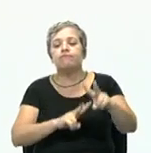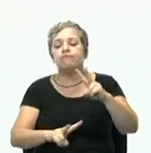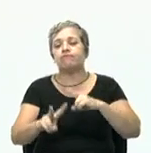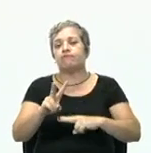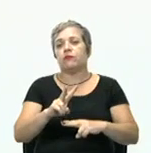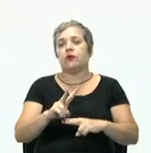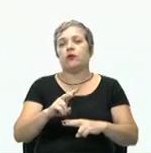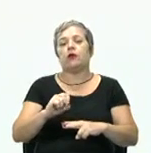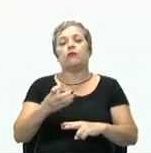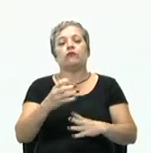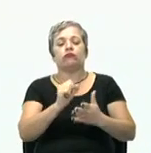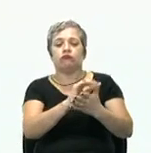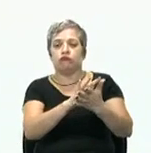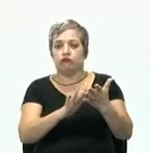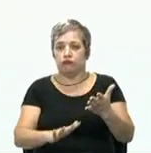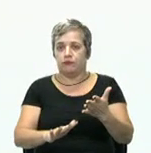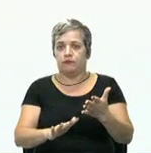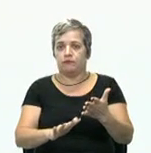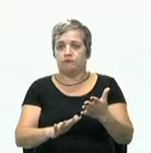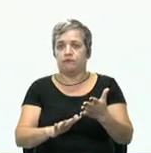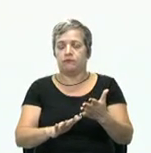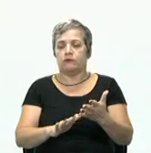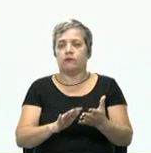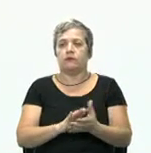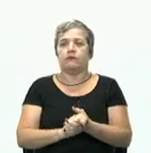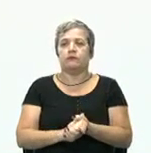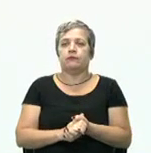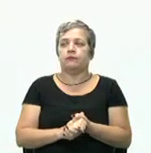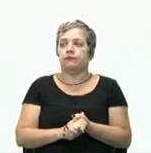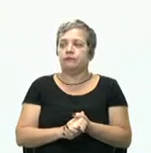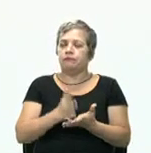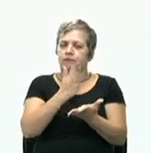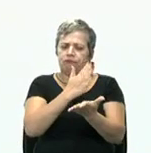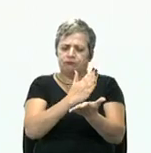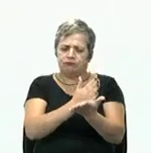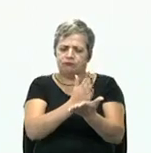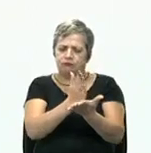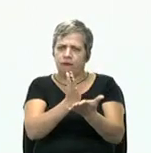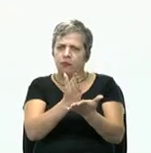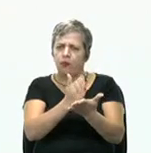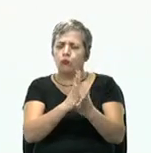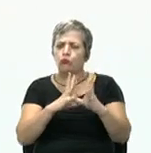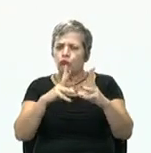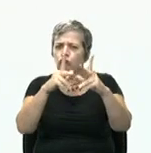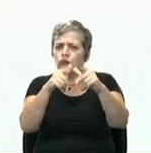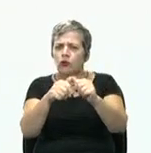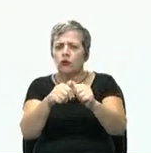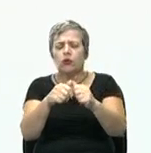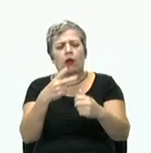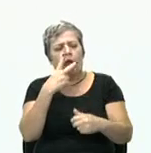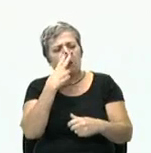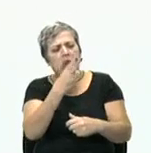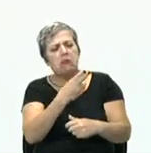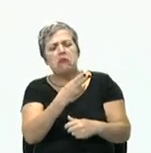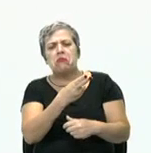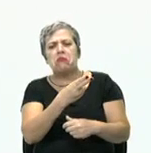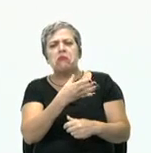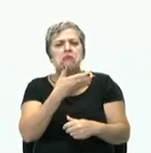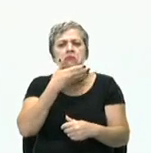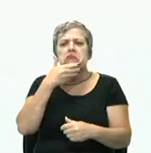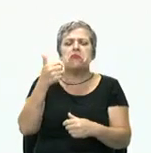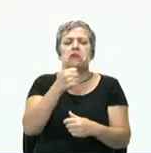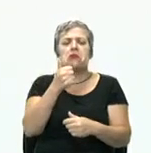burocracia. Nossa, professora, então ele dividiu tudo. Ele achou que daquele jeito ia ser a forma